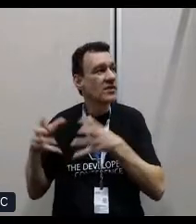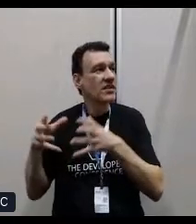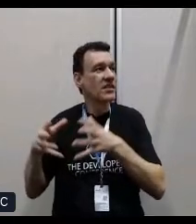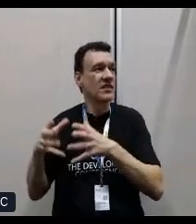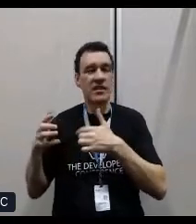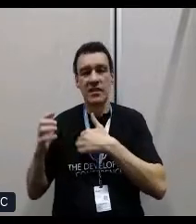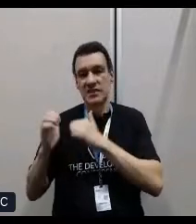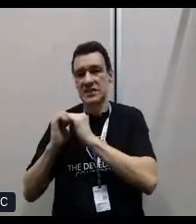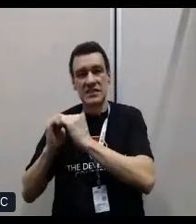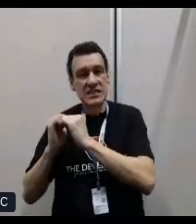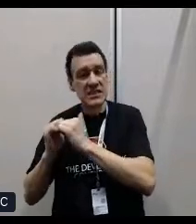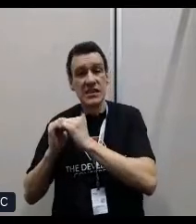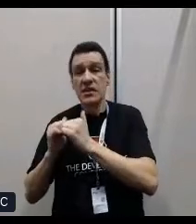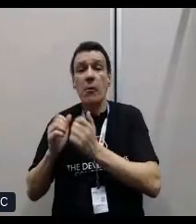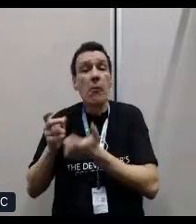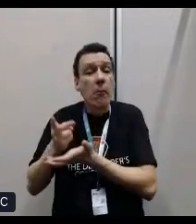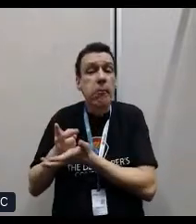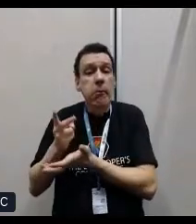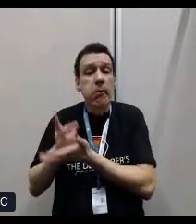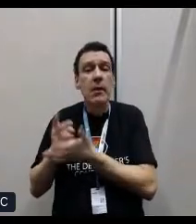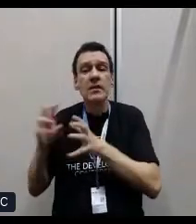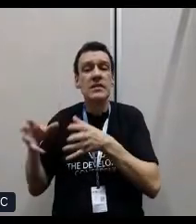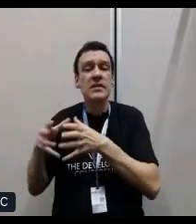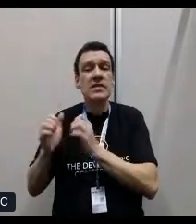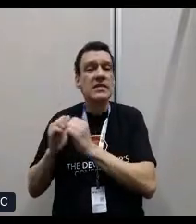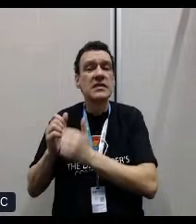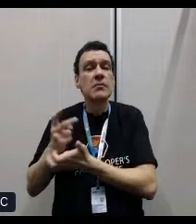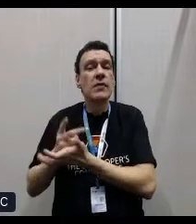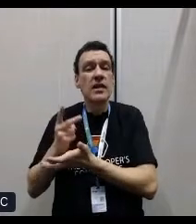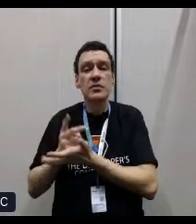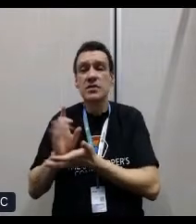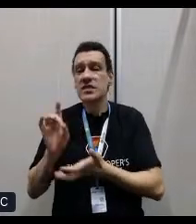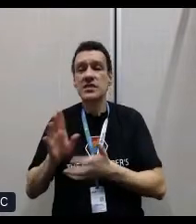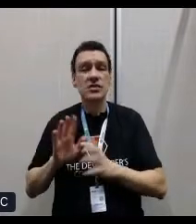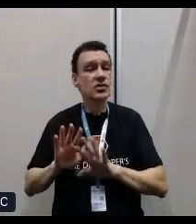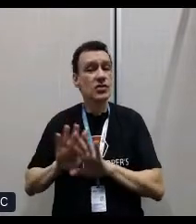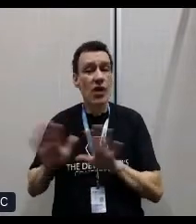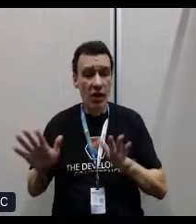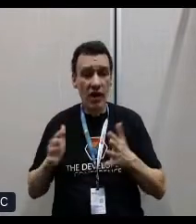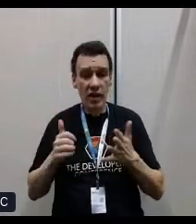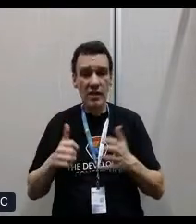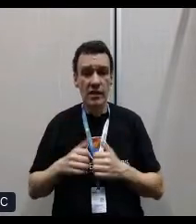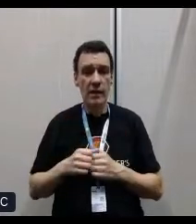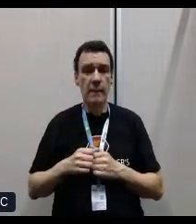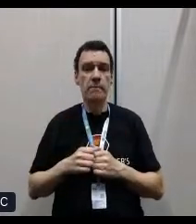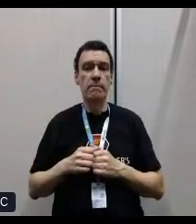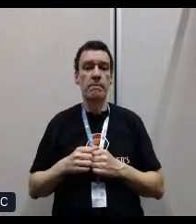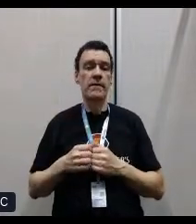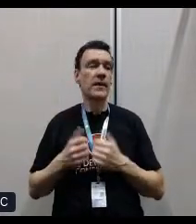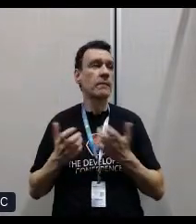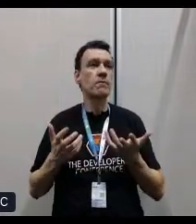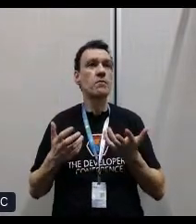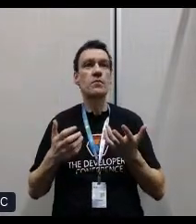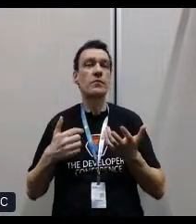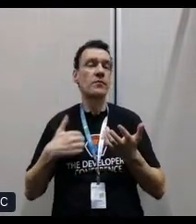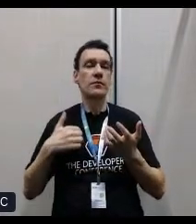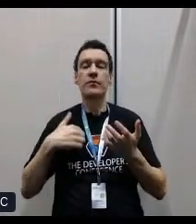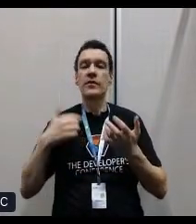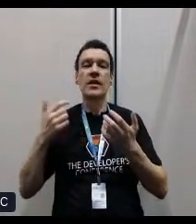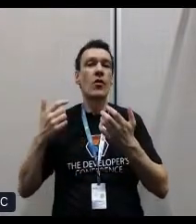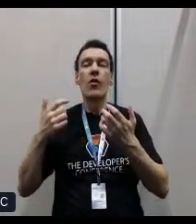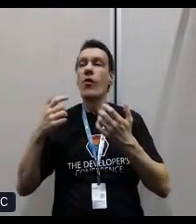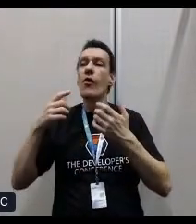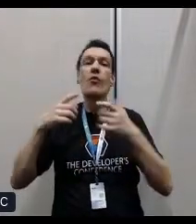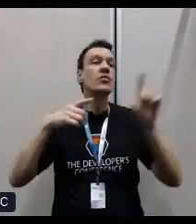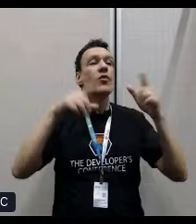não tenho esses recortes permeados nas minhas vivências, nos meus círculos, no meu meio profissional, eu acabo negligenciando